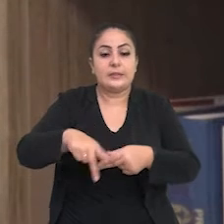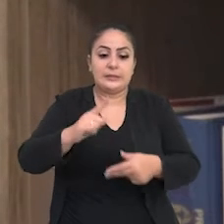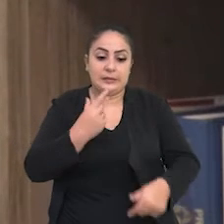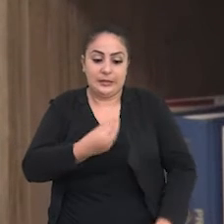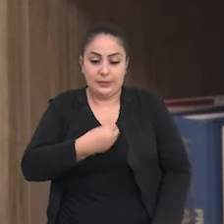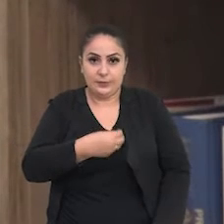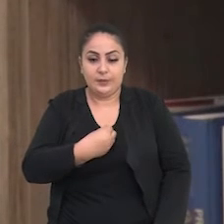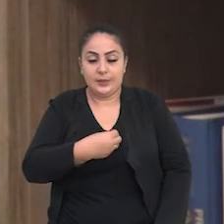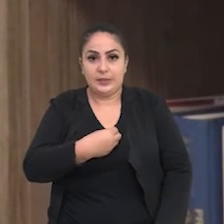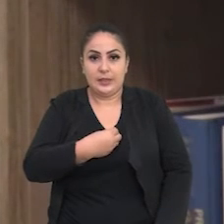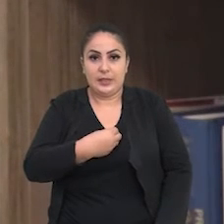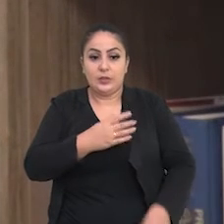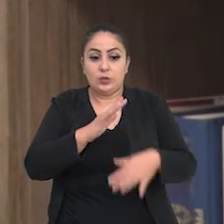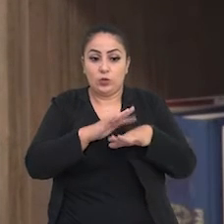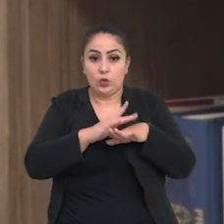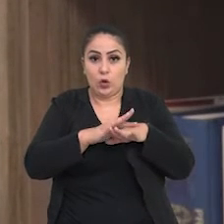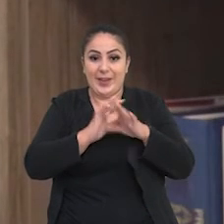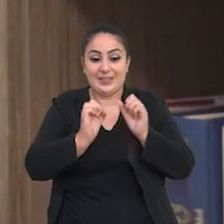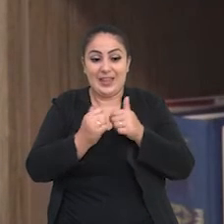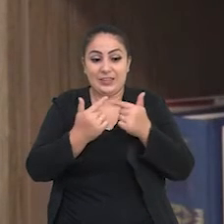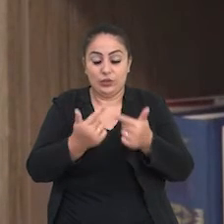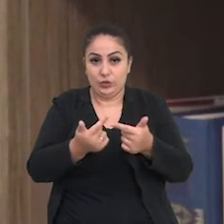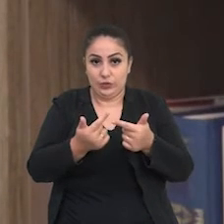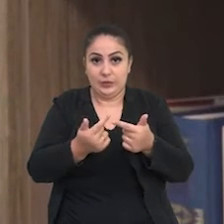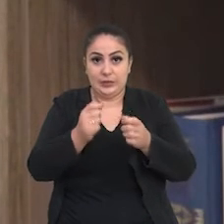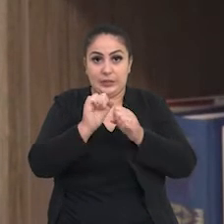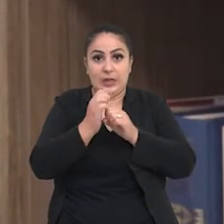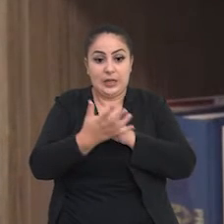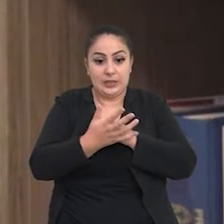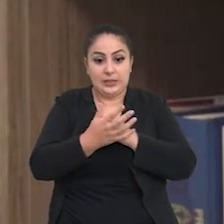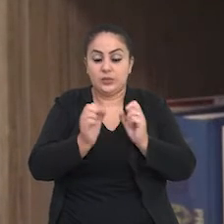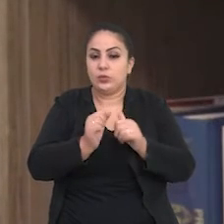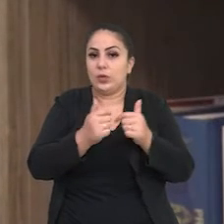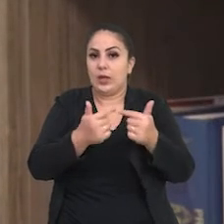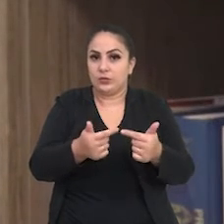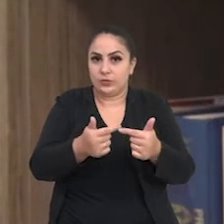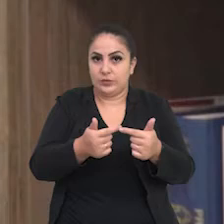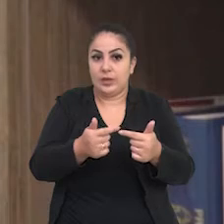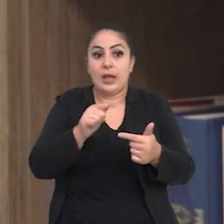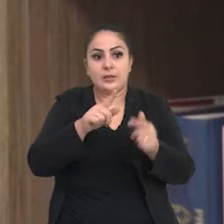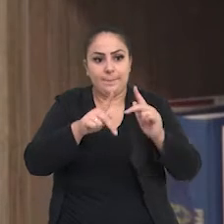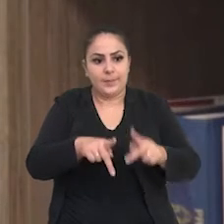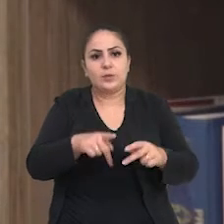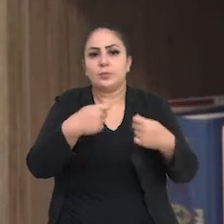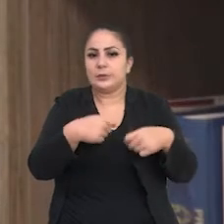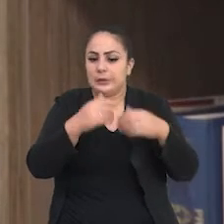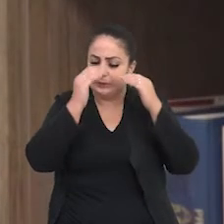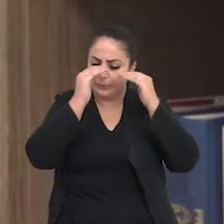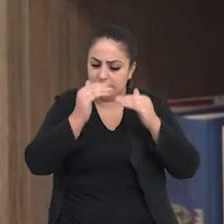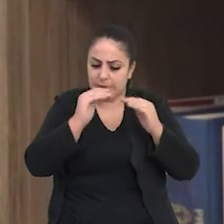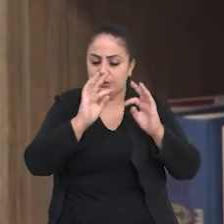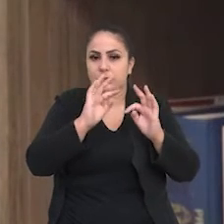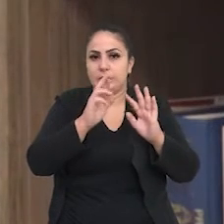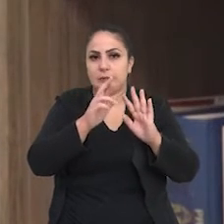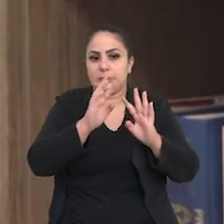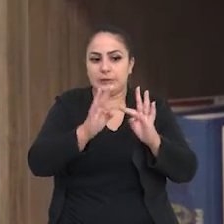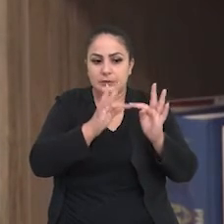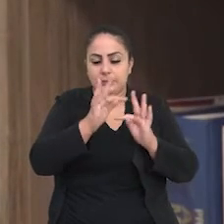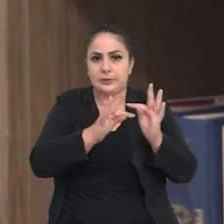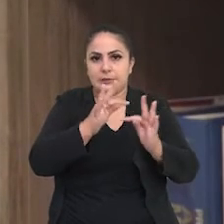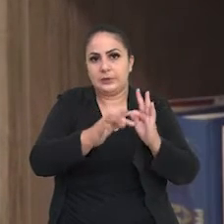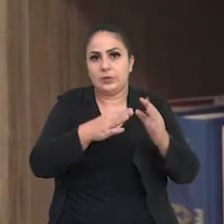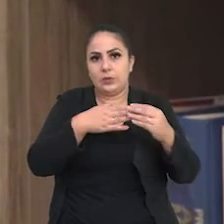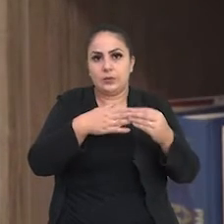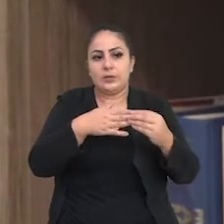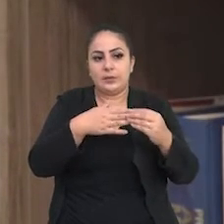estejam com doença ativa, com a Covid ativa, essas pessoas devem seguir o tratamento, devem